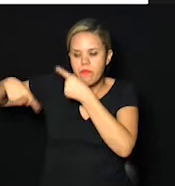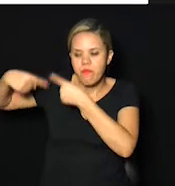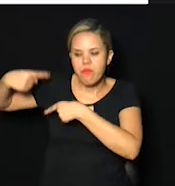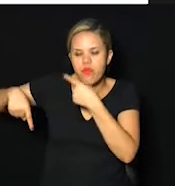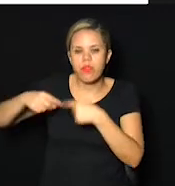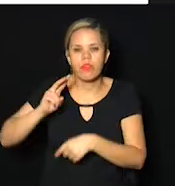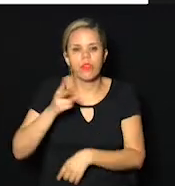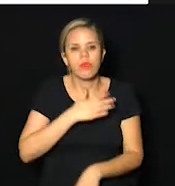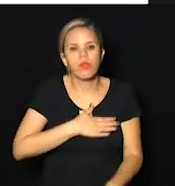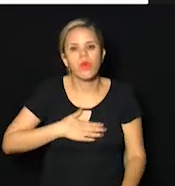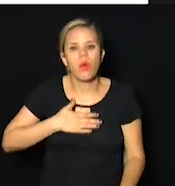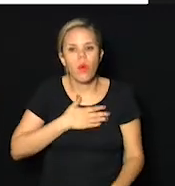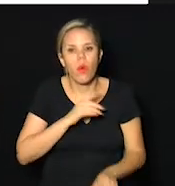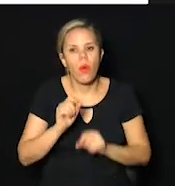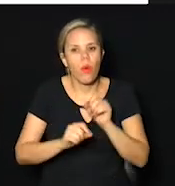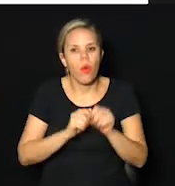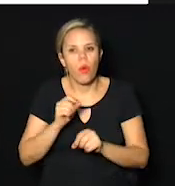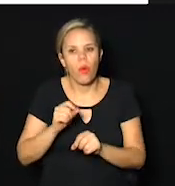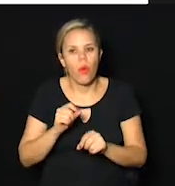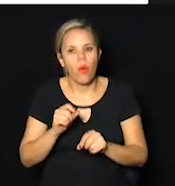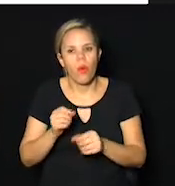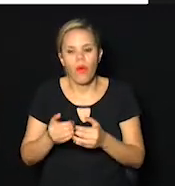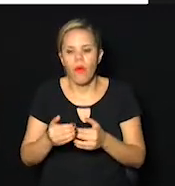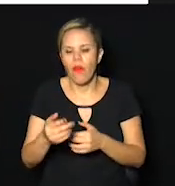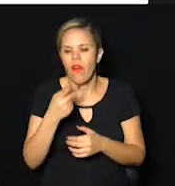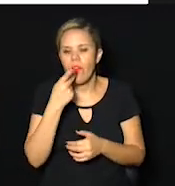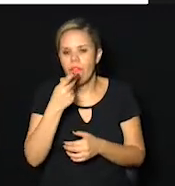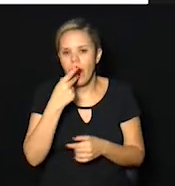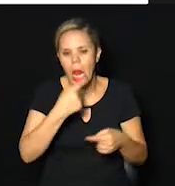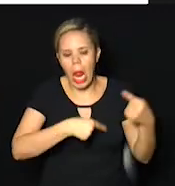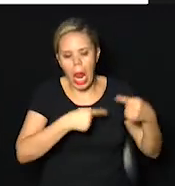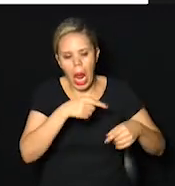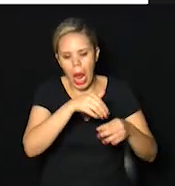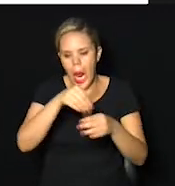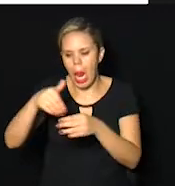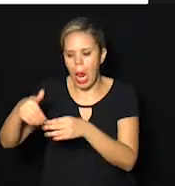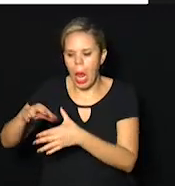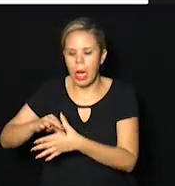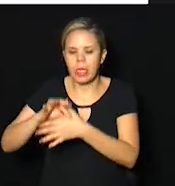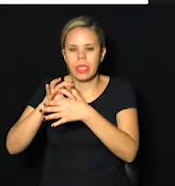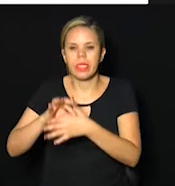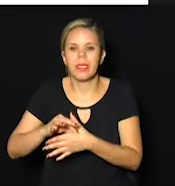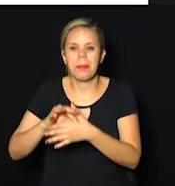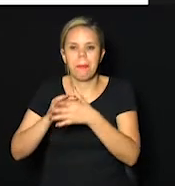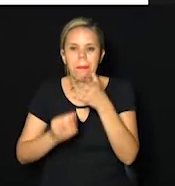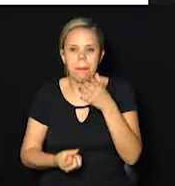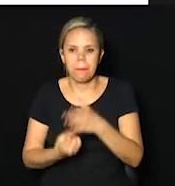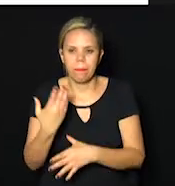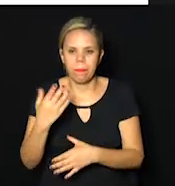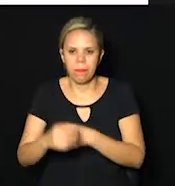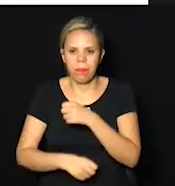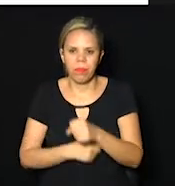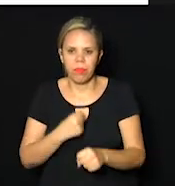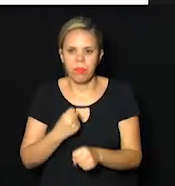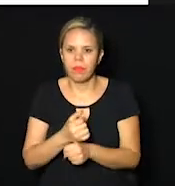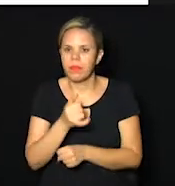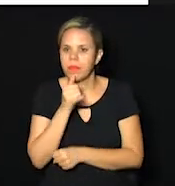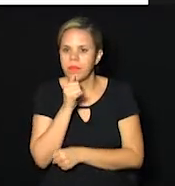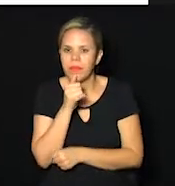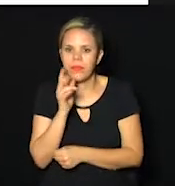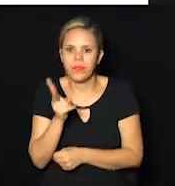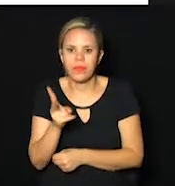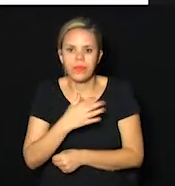de, quando falo de eleições, do processo de liderança, daquilo que acontece neste ano, por exemplo, eu sempre gosto